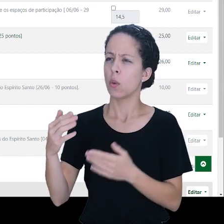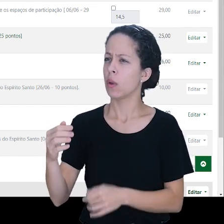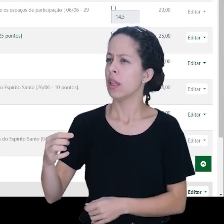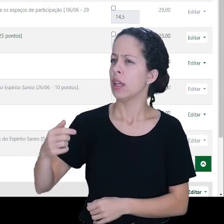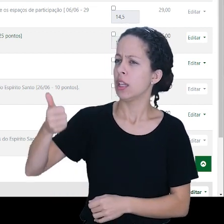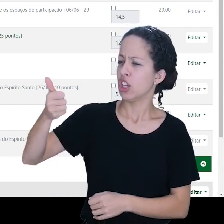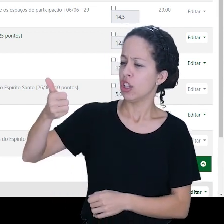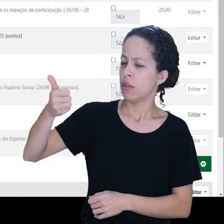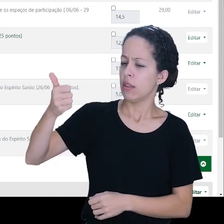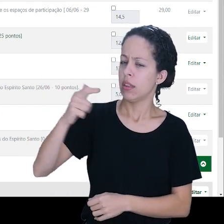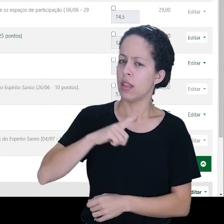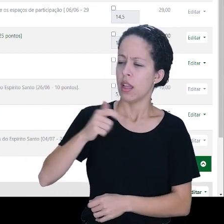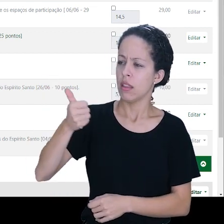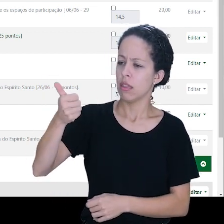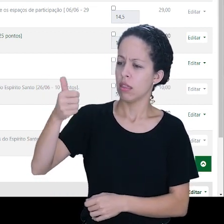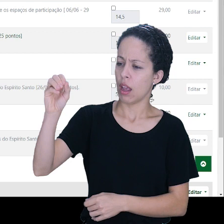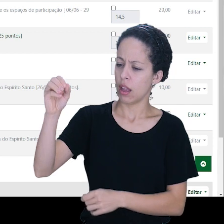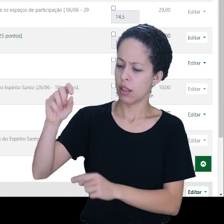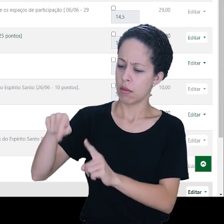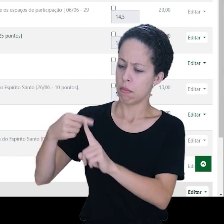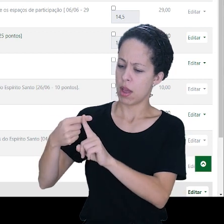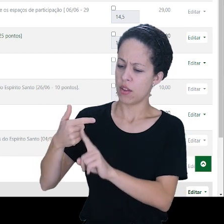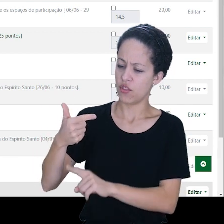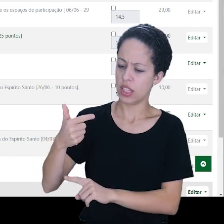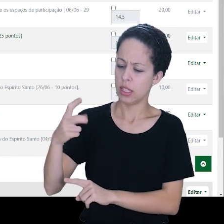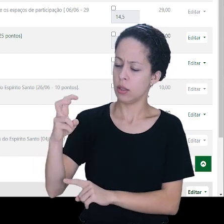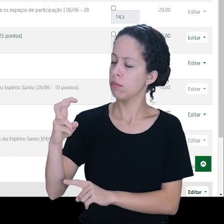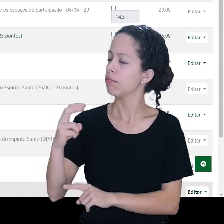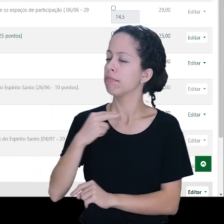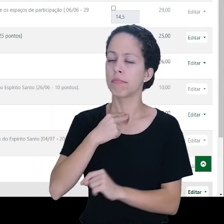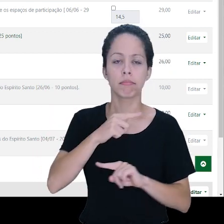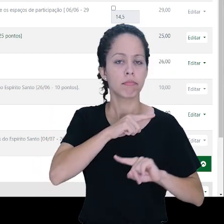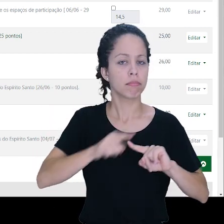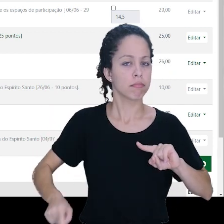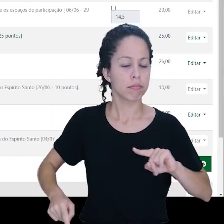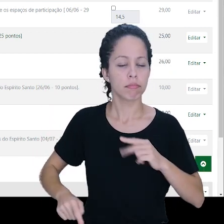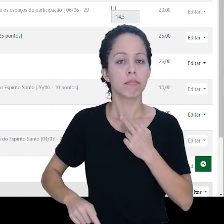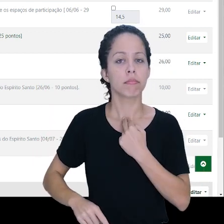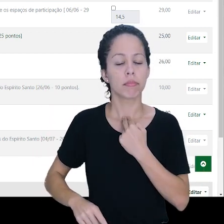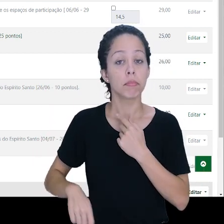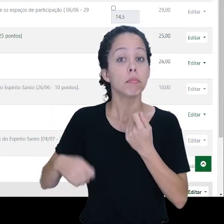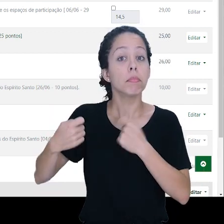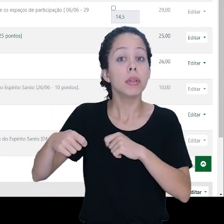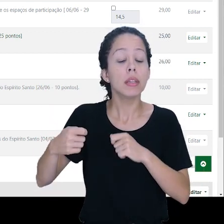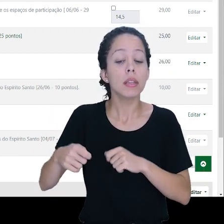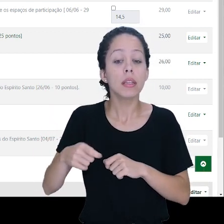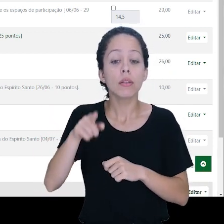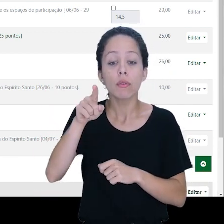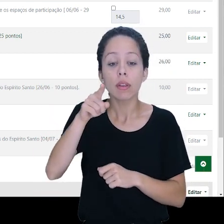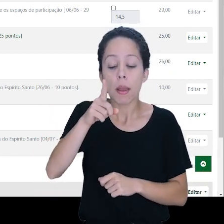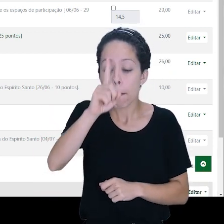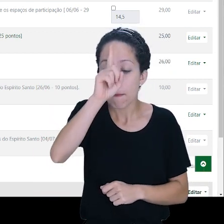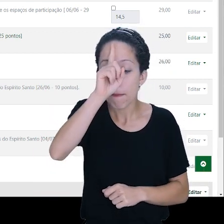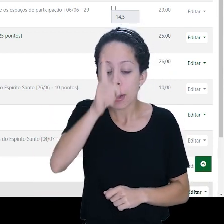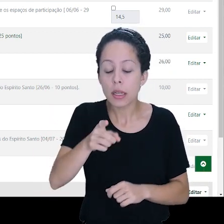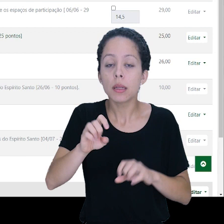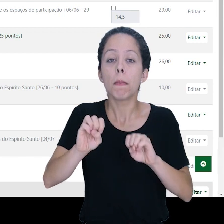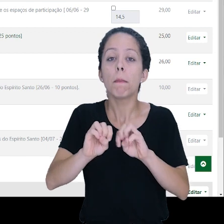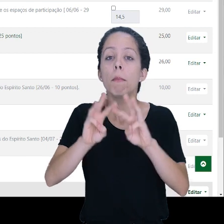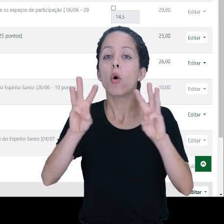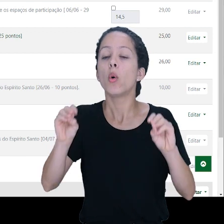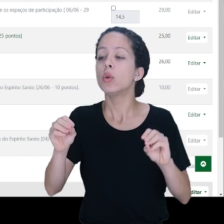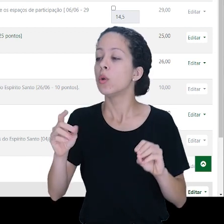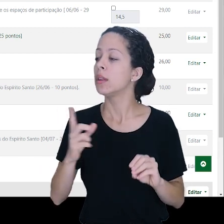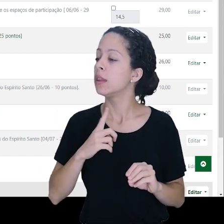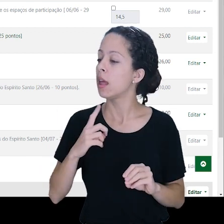35 que é o padrão do mudo o que que você quer que ele pegue aqui nesse caso você precisa indicar para o moodle o